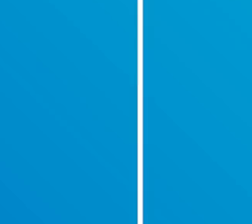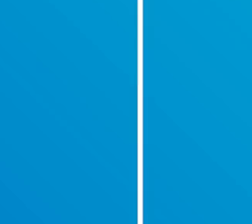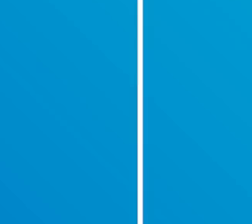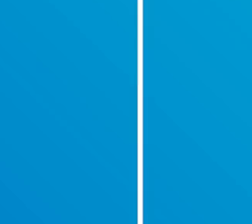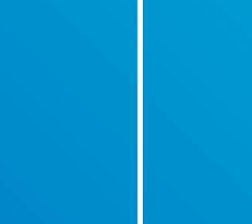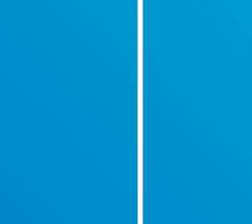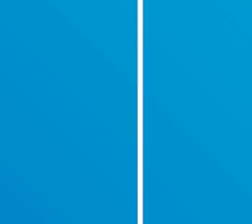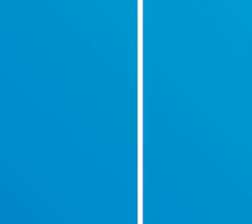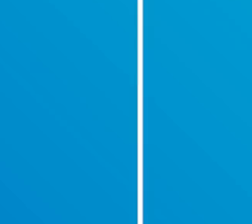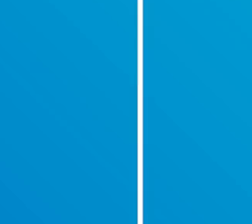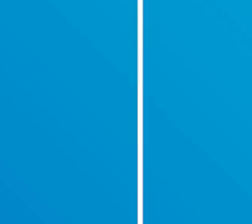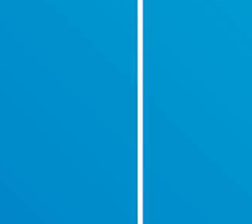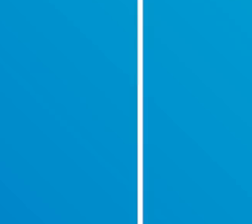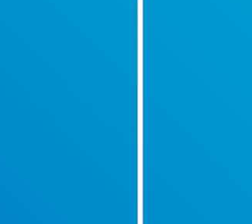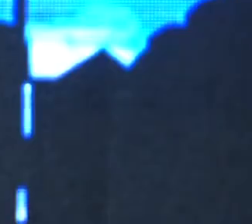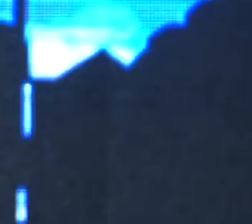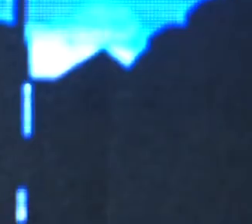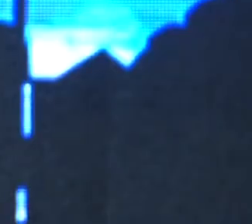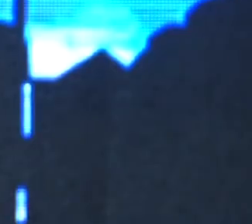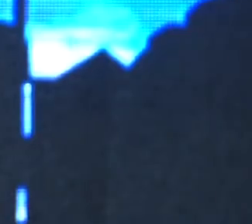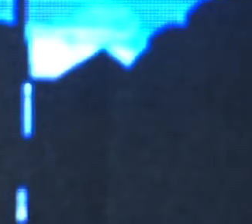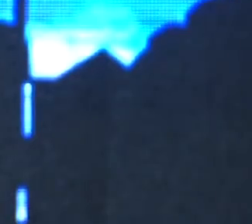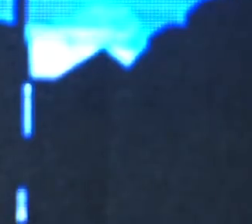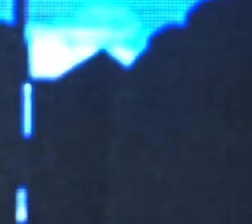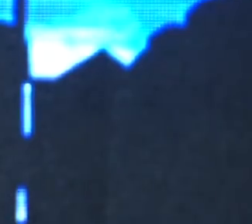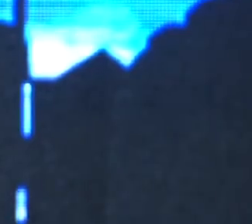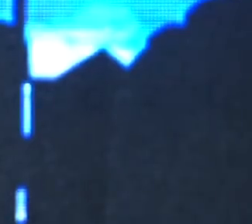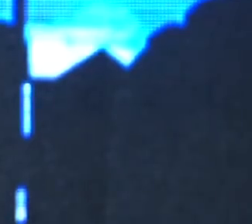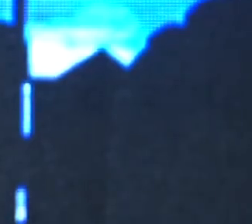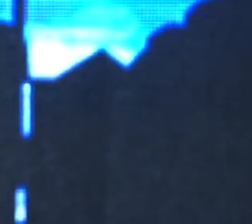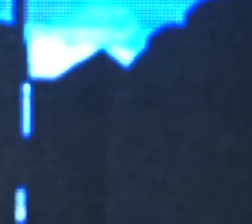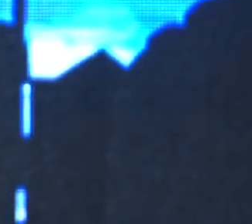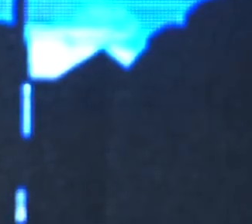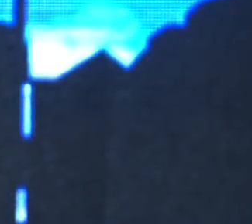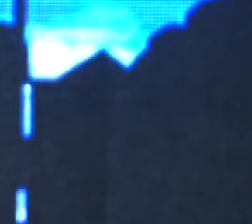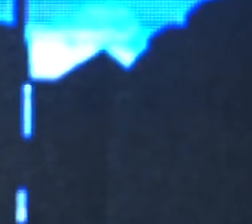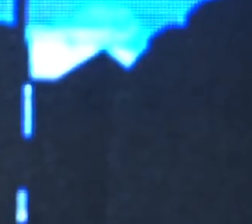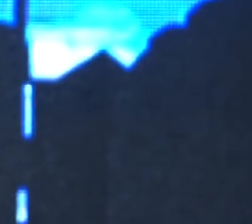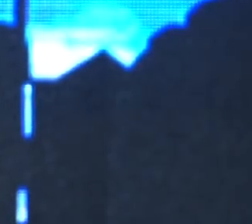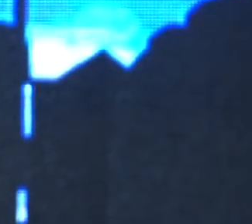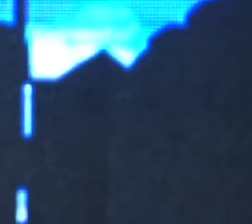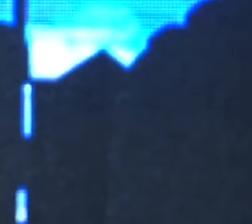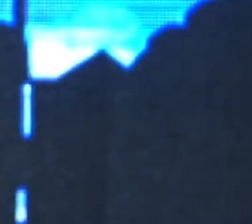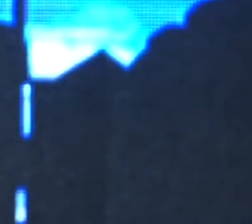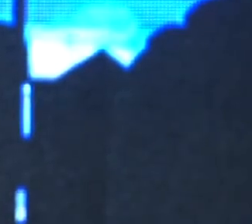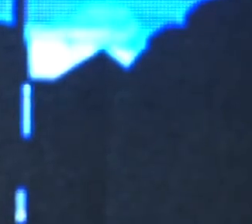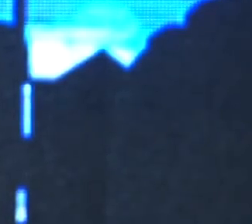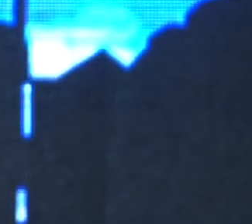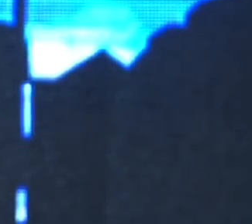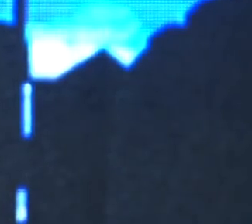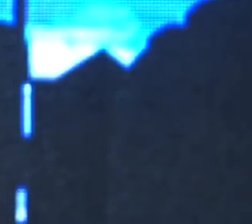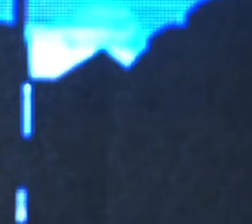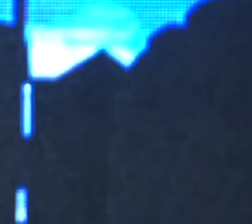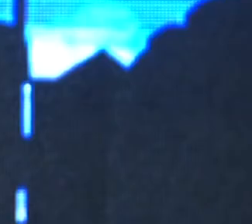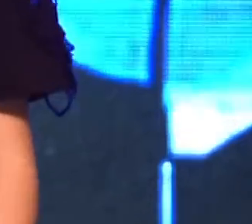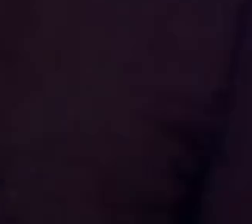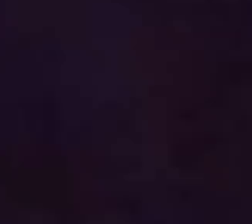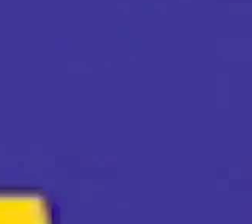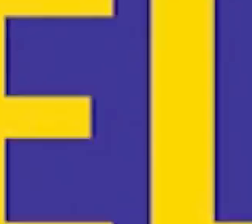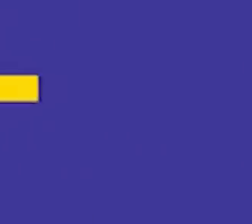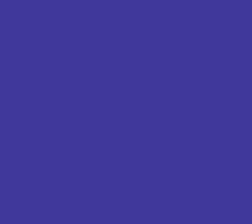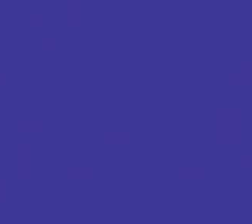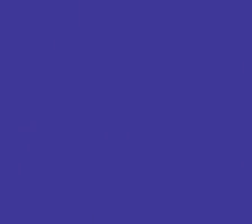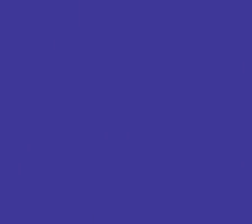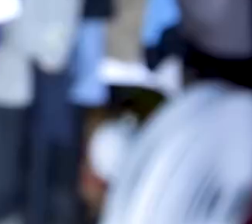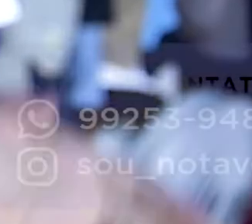mas teremos muita alegria de ajudar você a clara inteira do amor está todo vapor e muitas famílias estão sendo alcançada por causa da sua